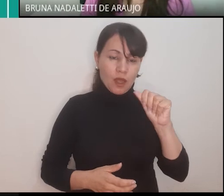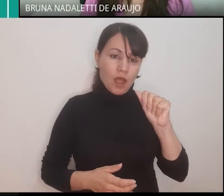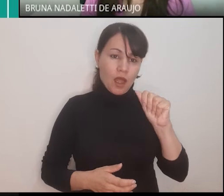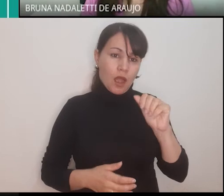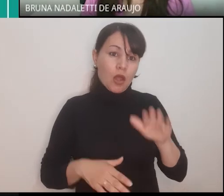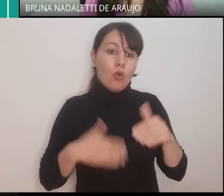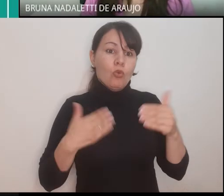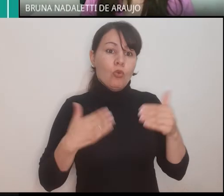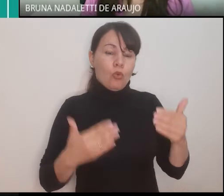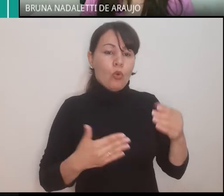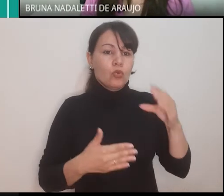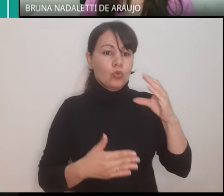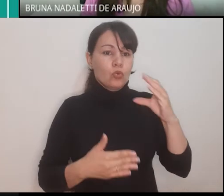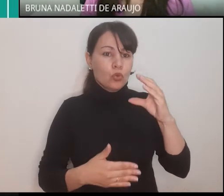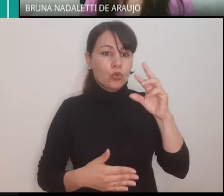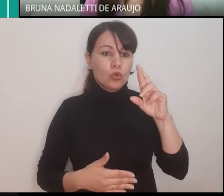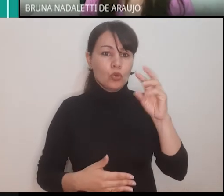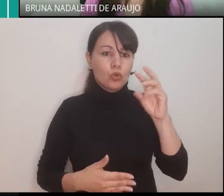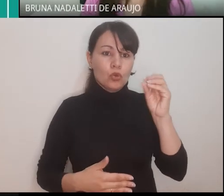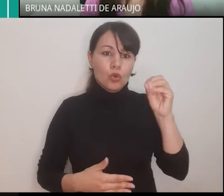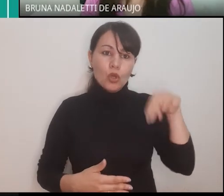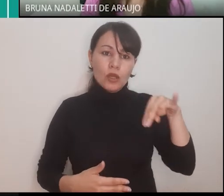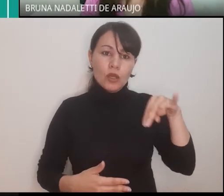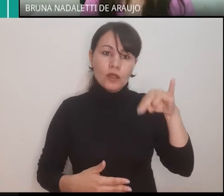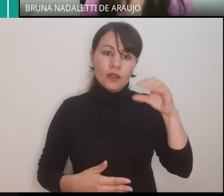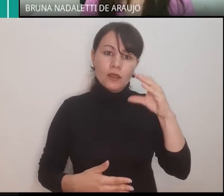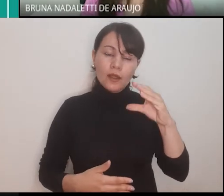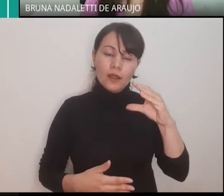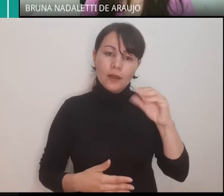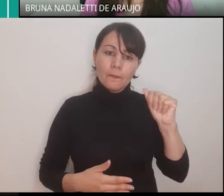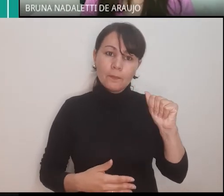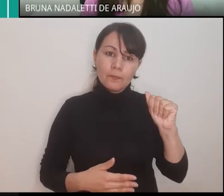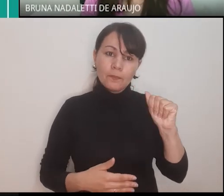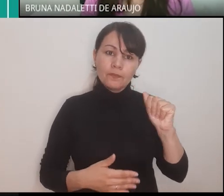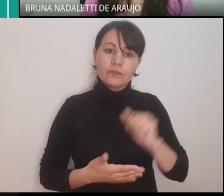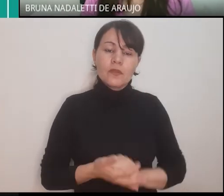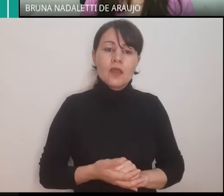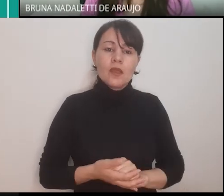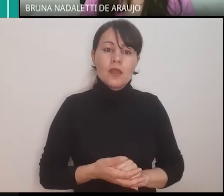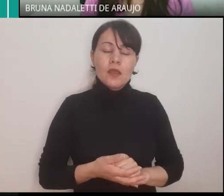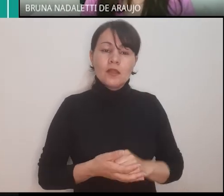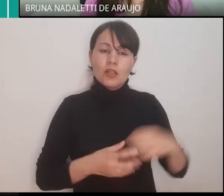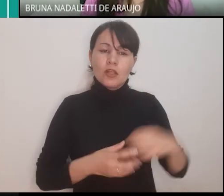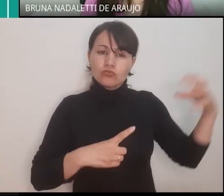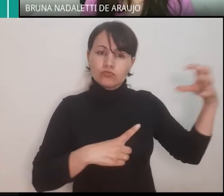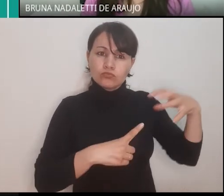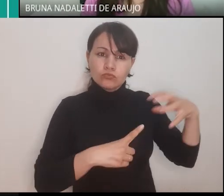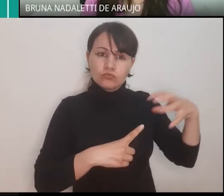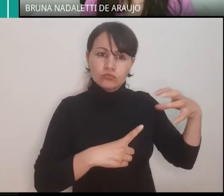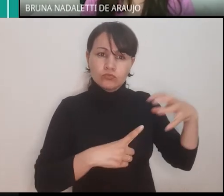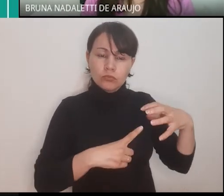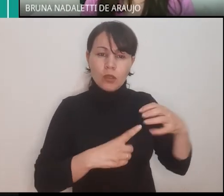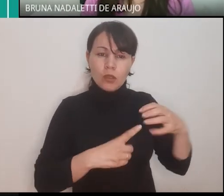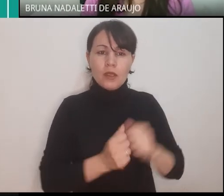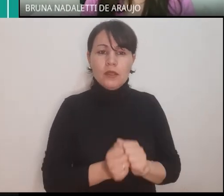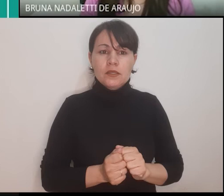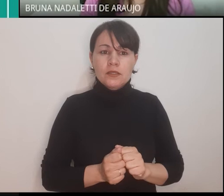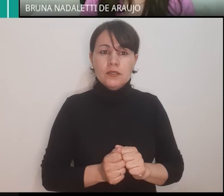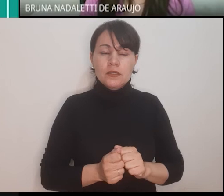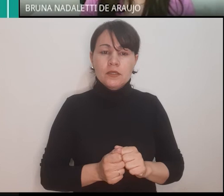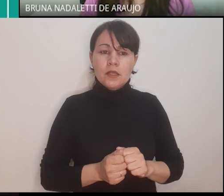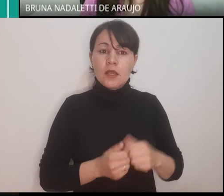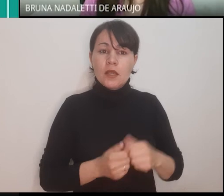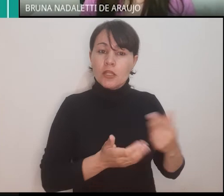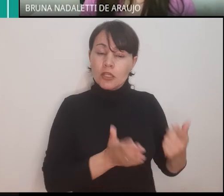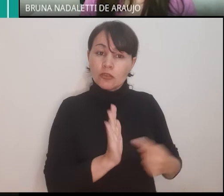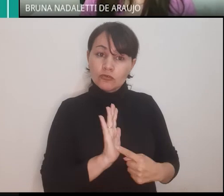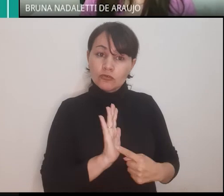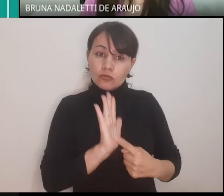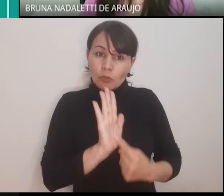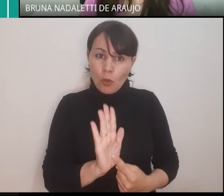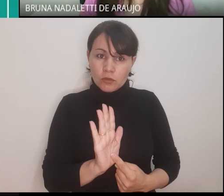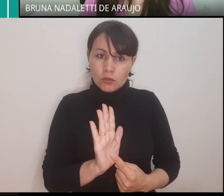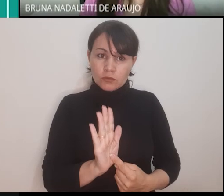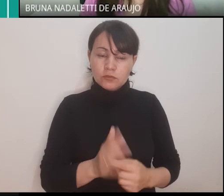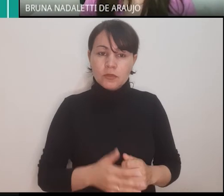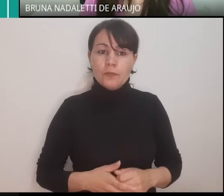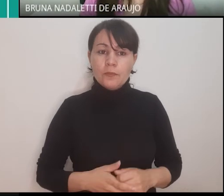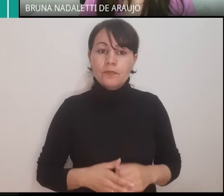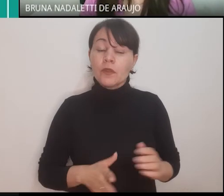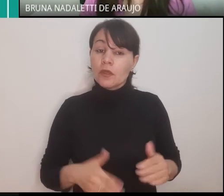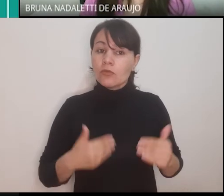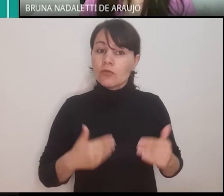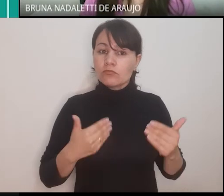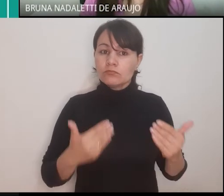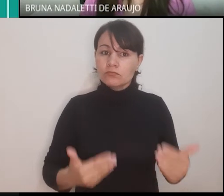algumas modalidades de substituição da função renal à nossa disposição. E com